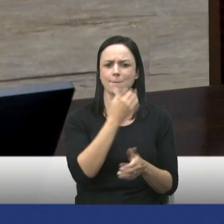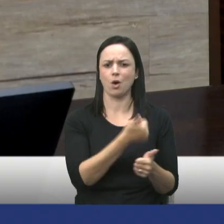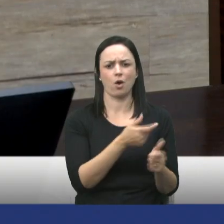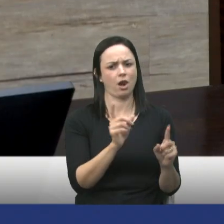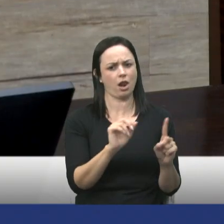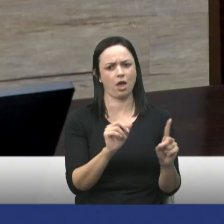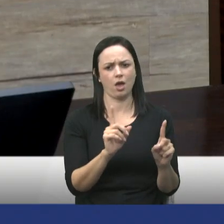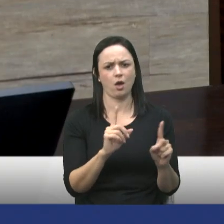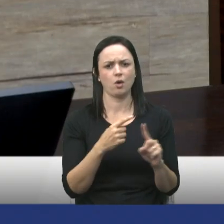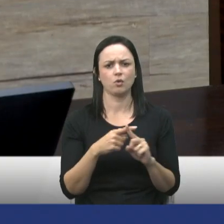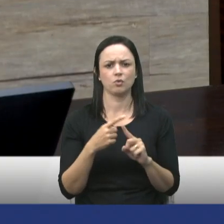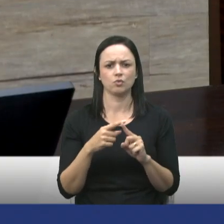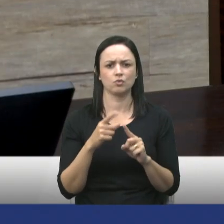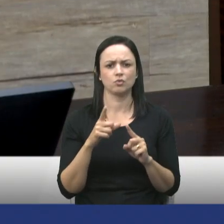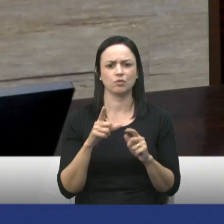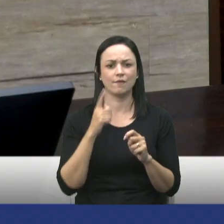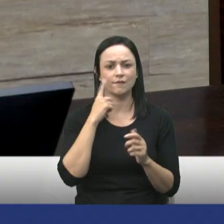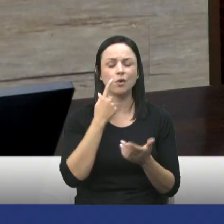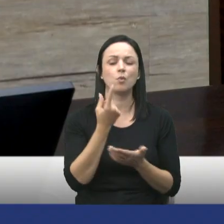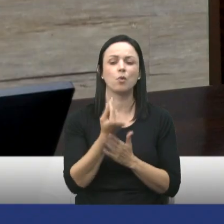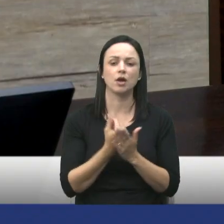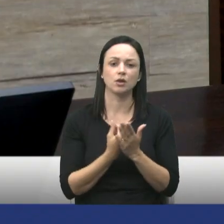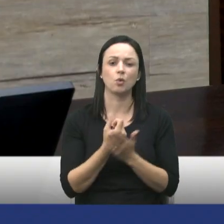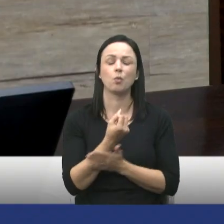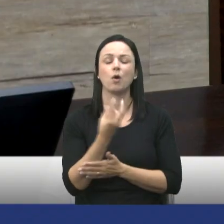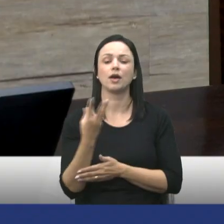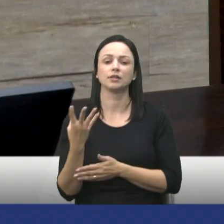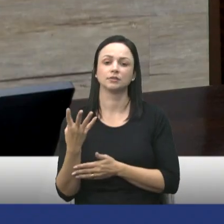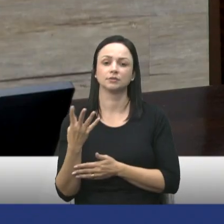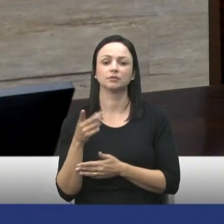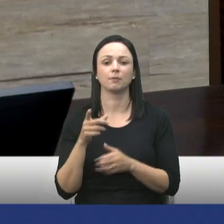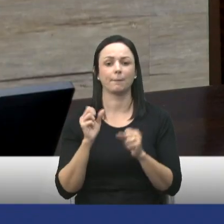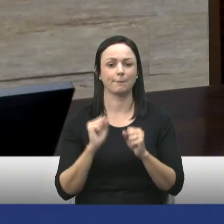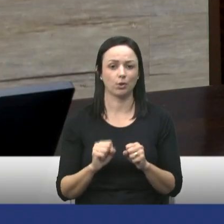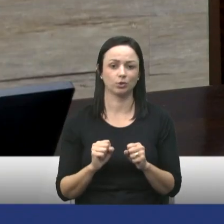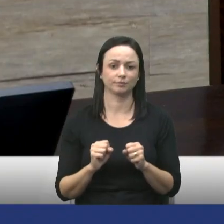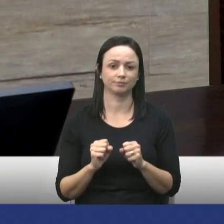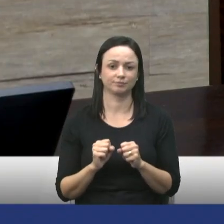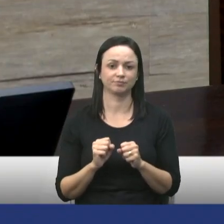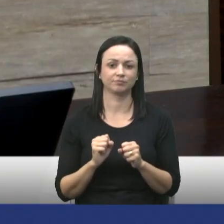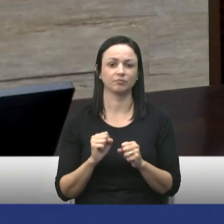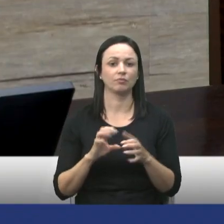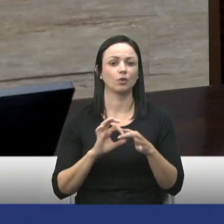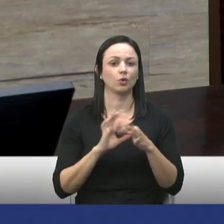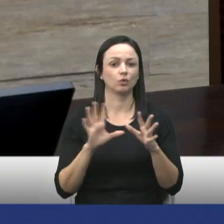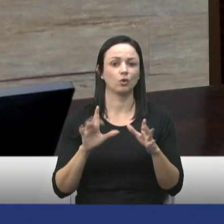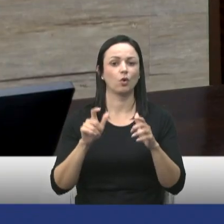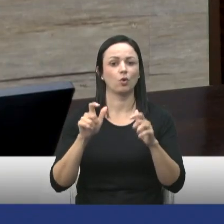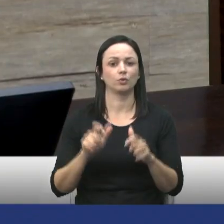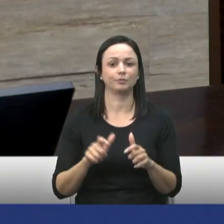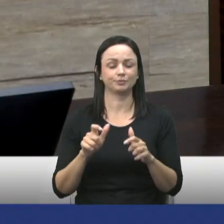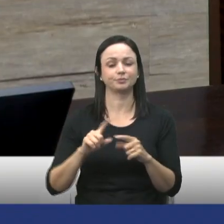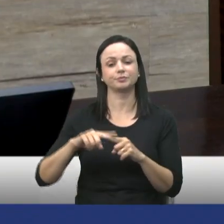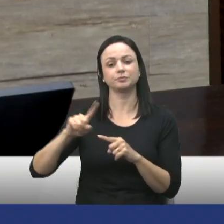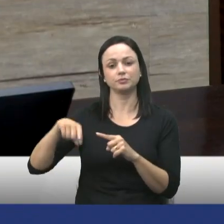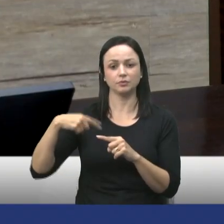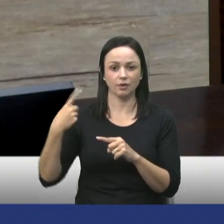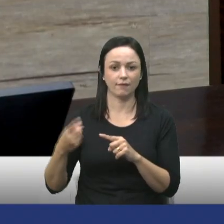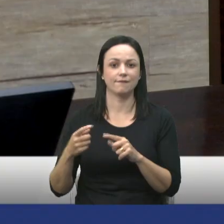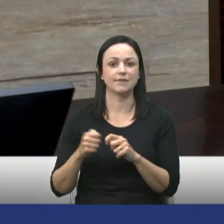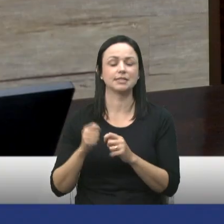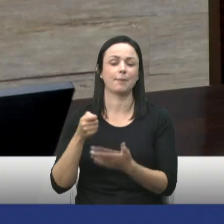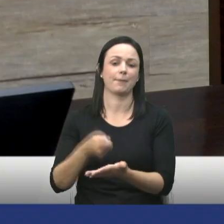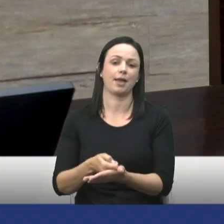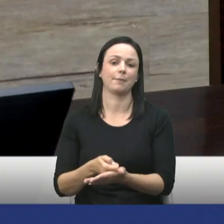quê? Porque você faz uma ata de registro de preço em quantidade, você pode autorizar para fazer no local e depois então está fazendo o